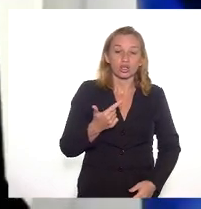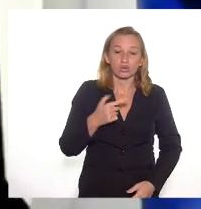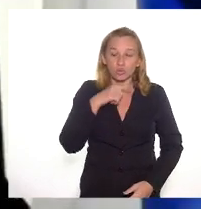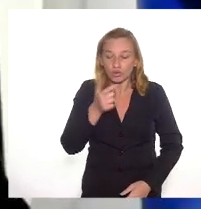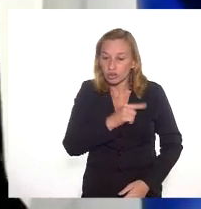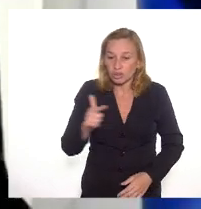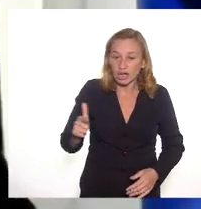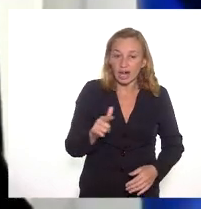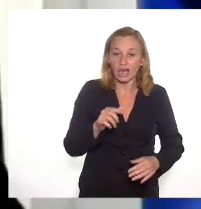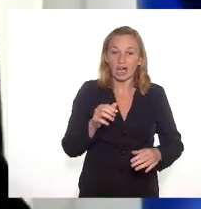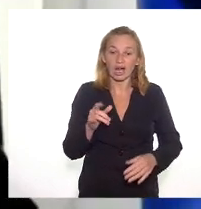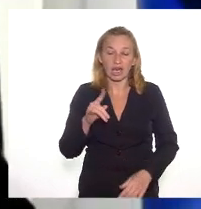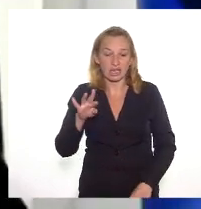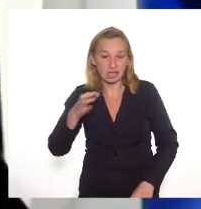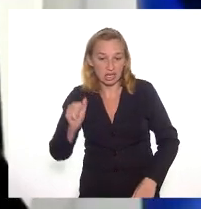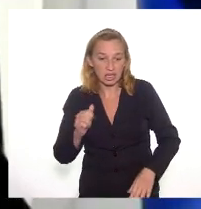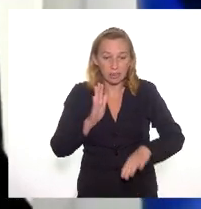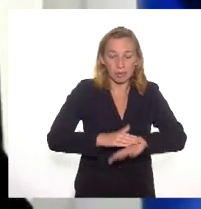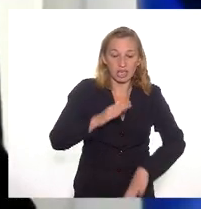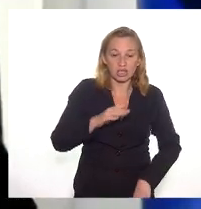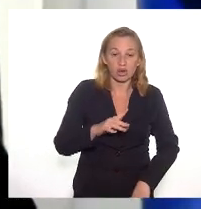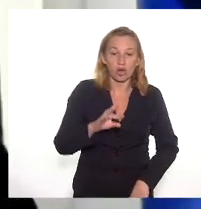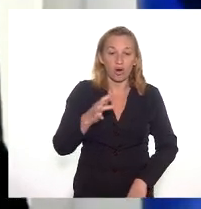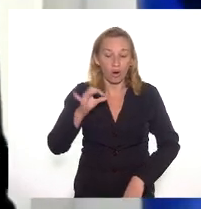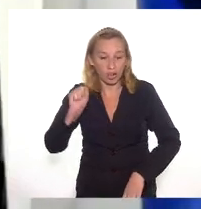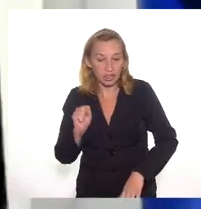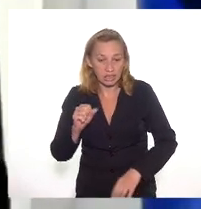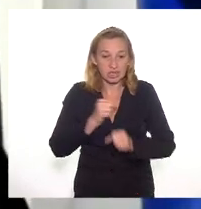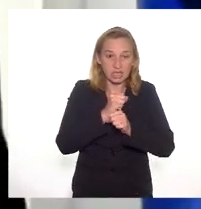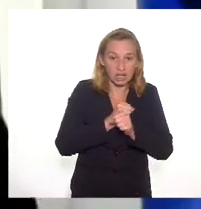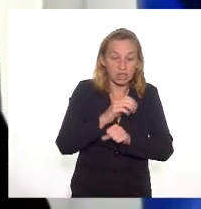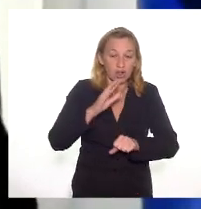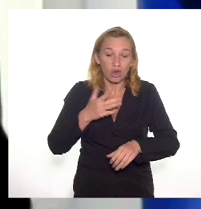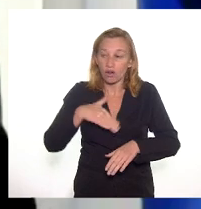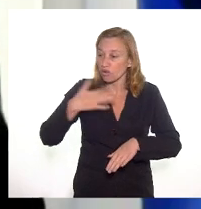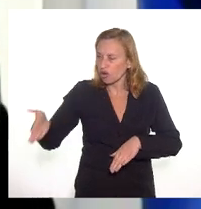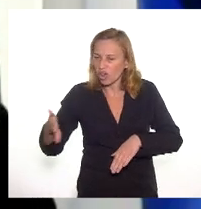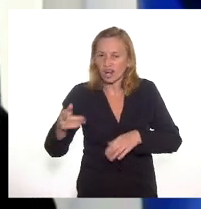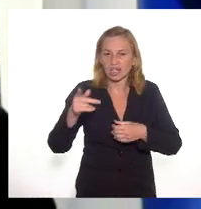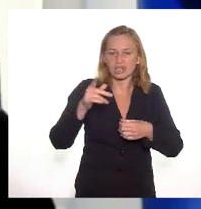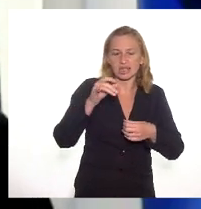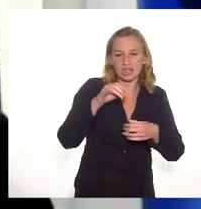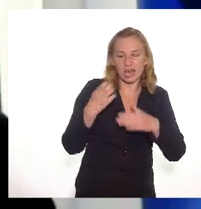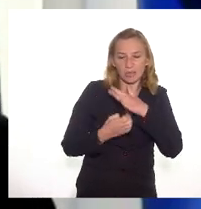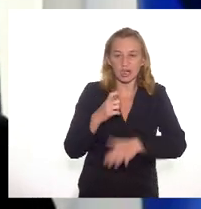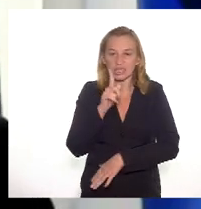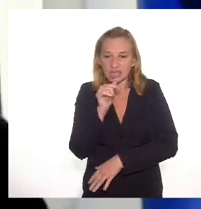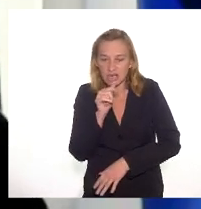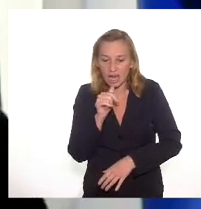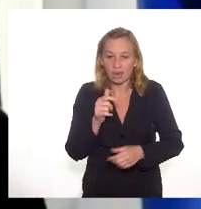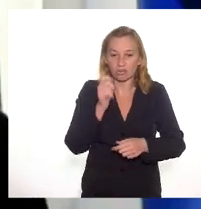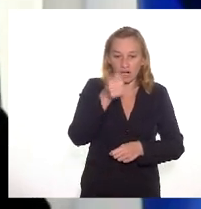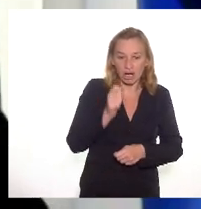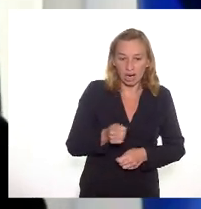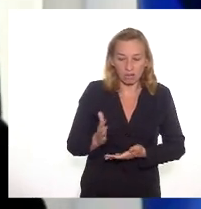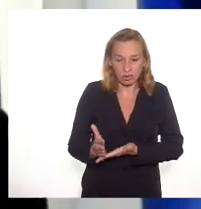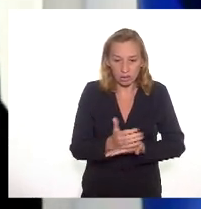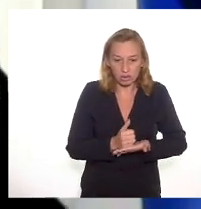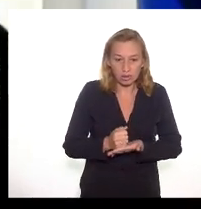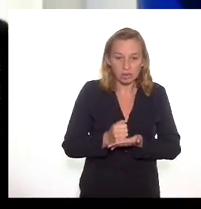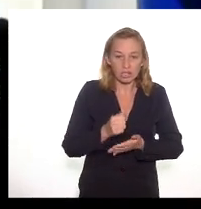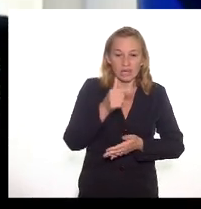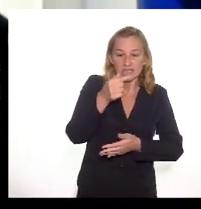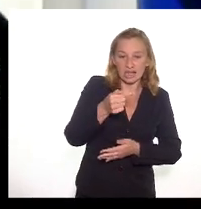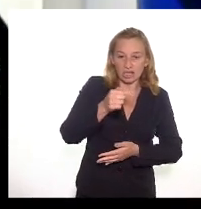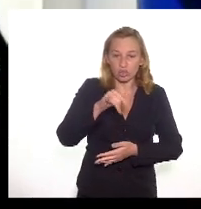ICMS mais royalties esse ano, fora SEDA e fora o que arrecadou com o leilão, no mínimo